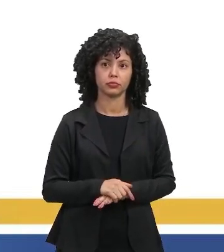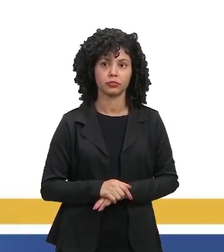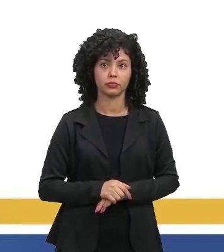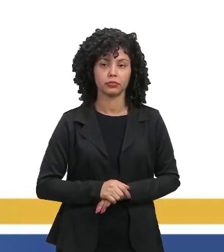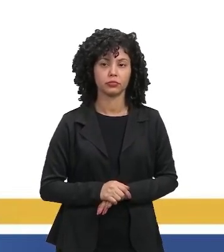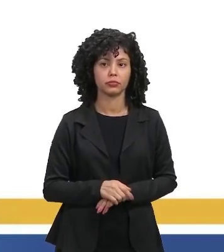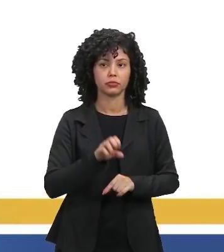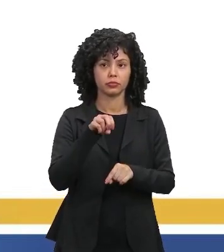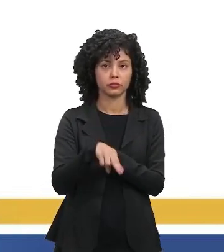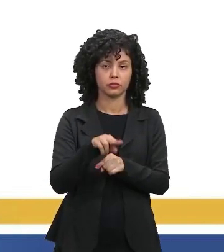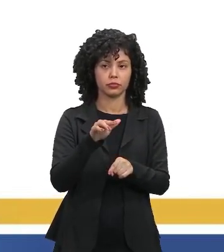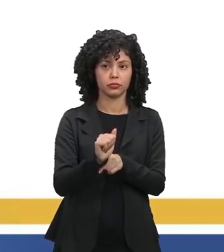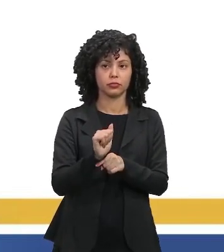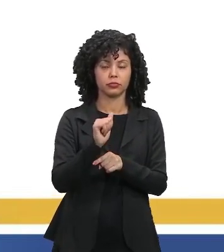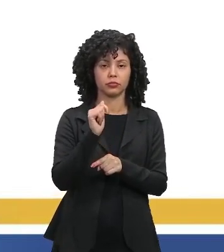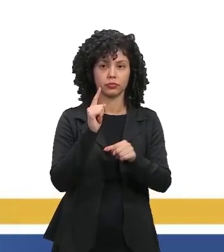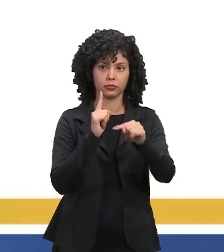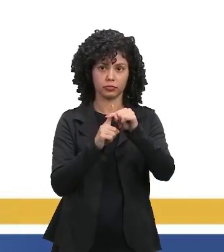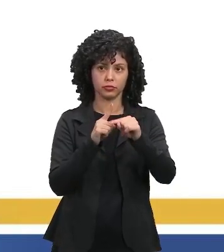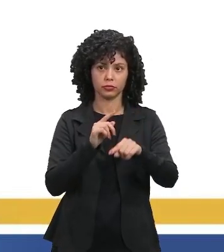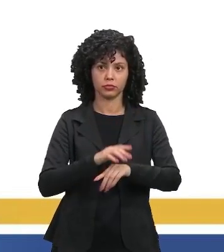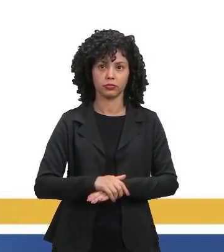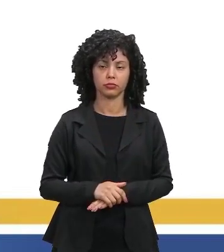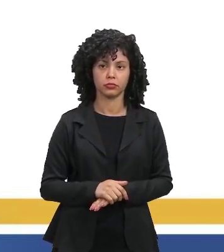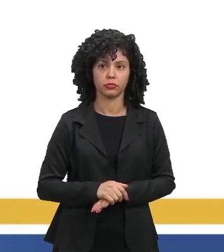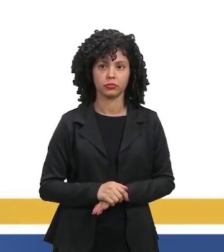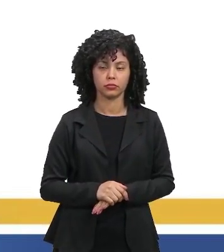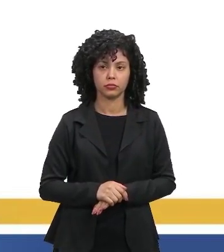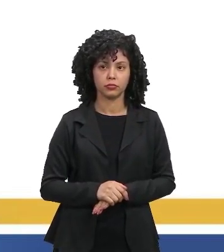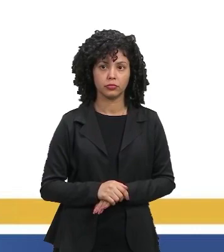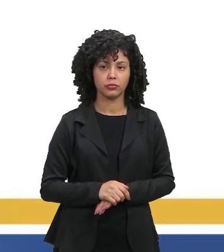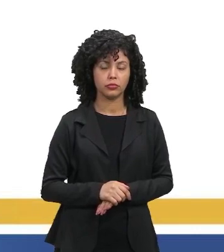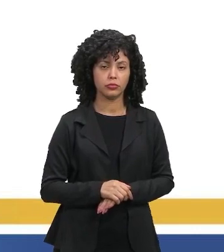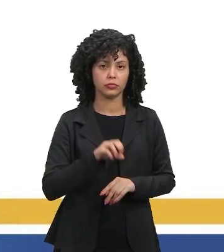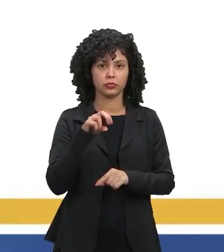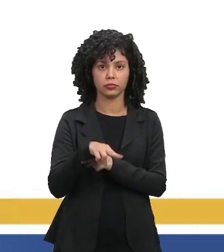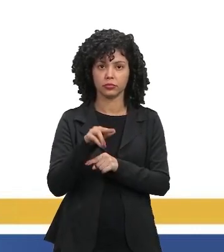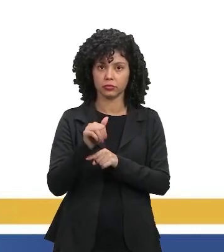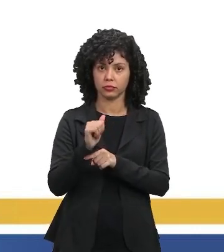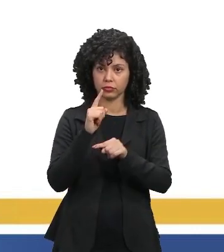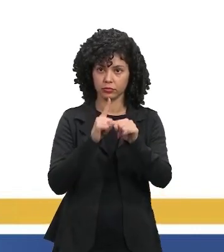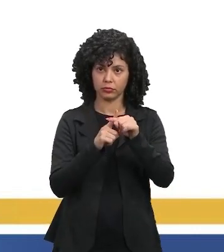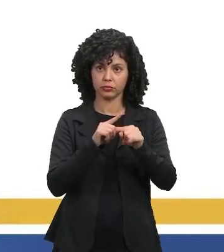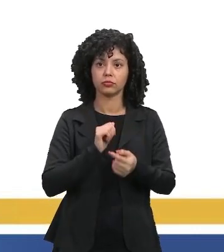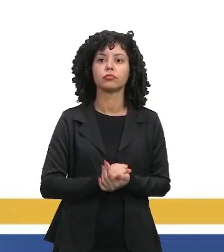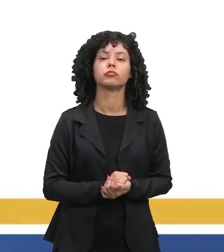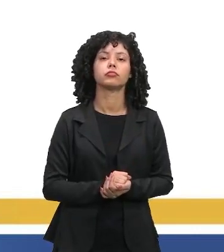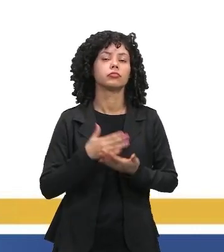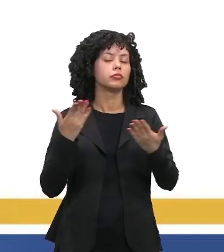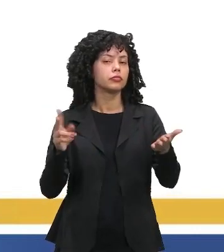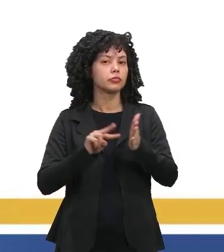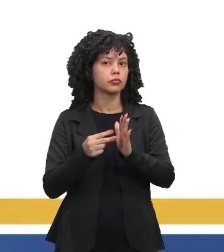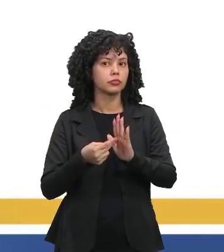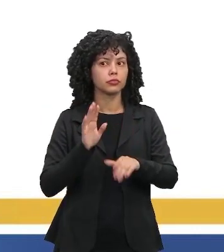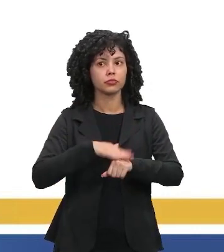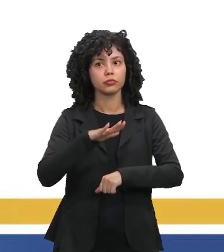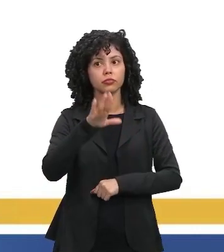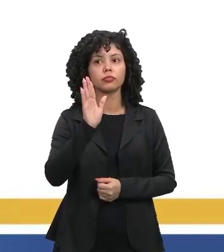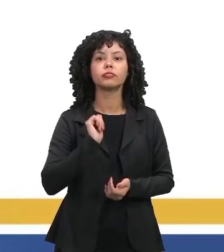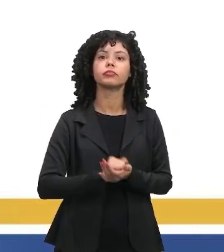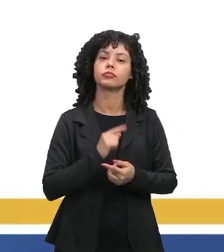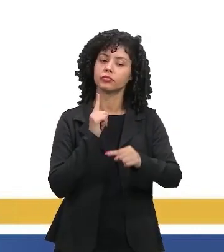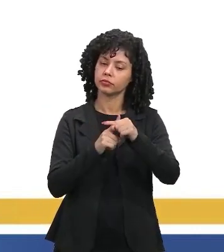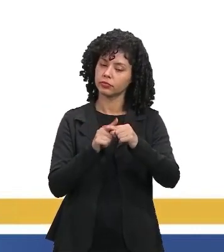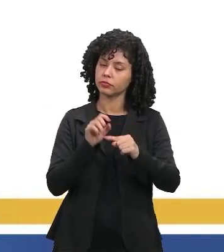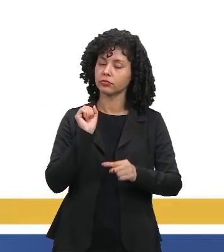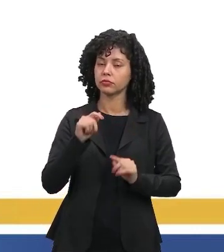os elétrons, quando são... Aí assim, a representação vai ficar Na+. Significa que você tem mais cargas positivas